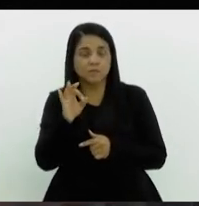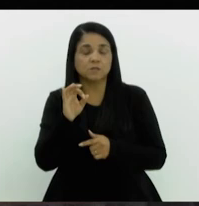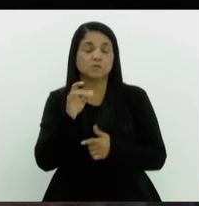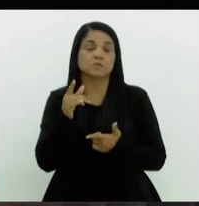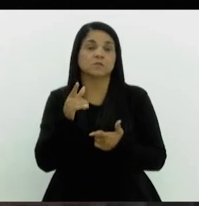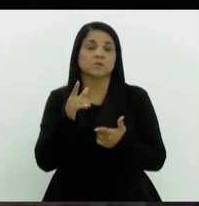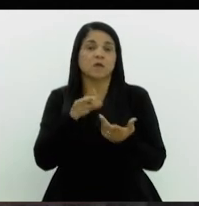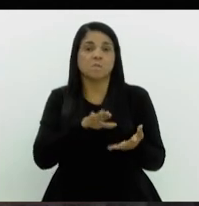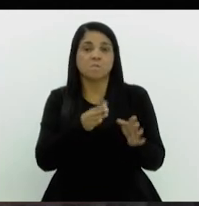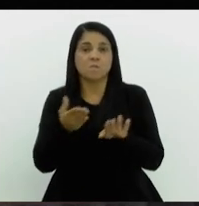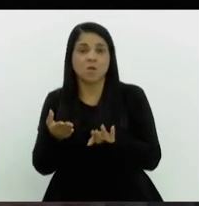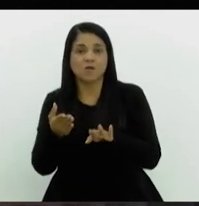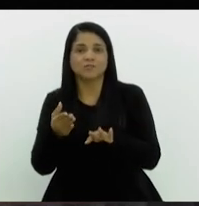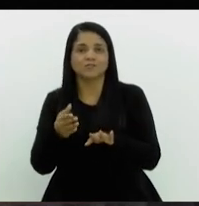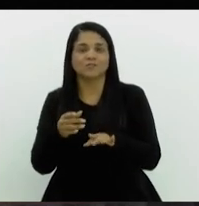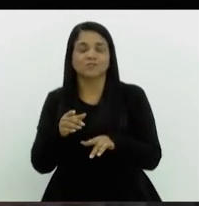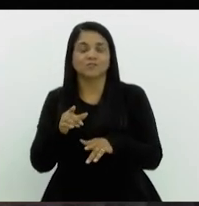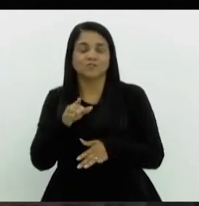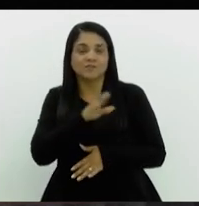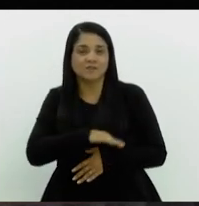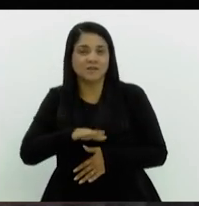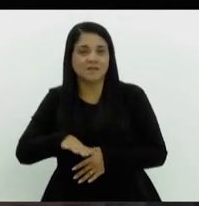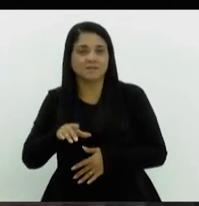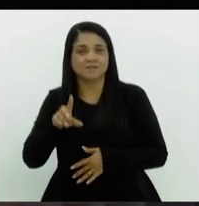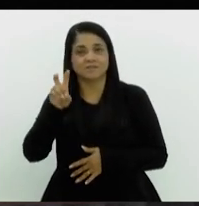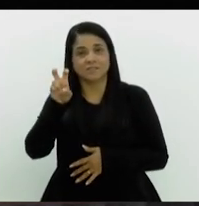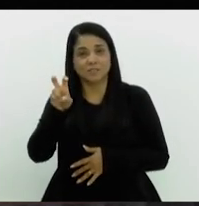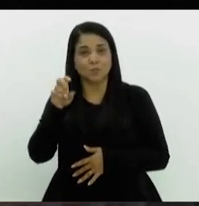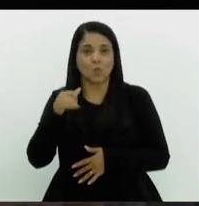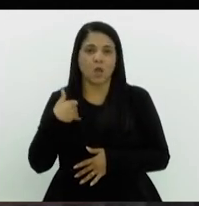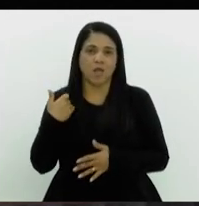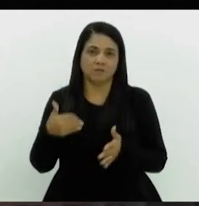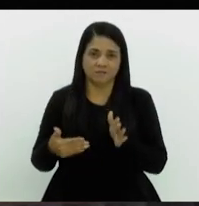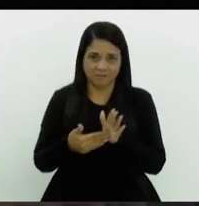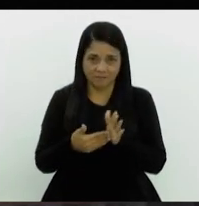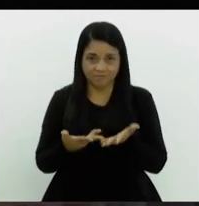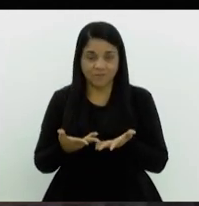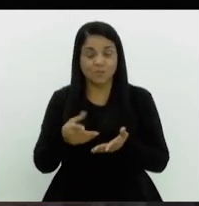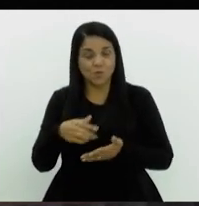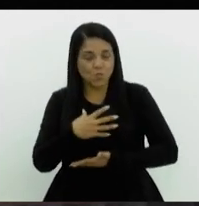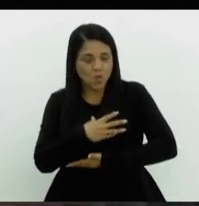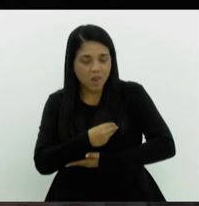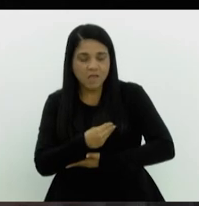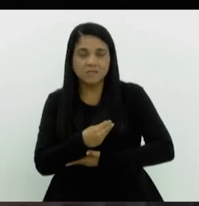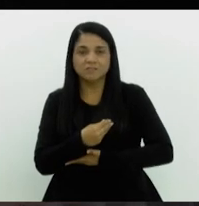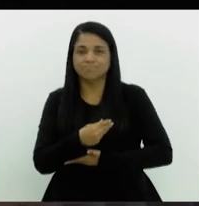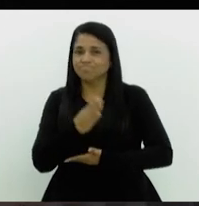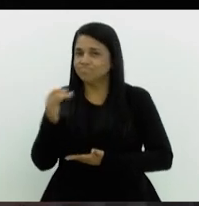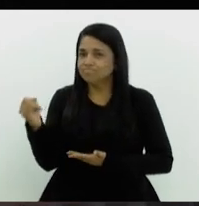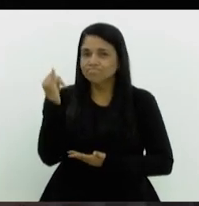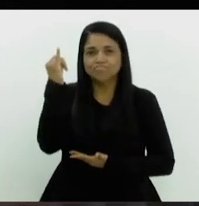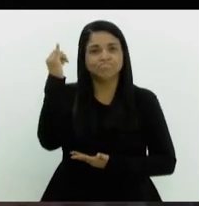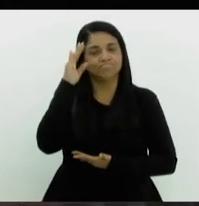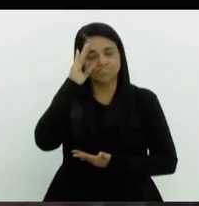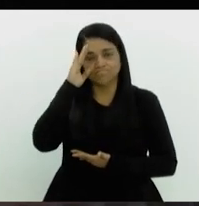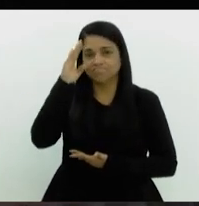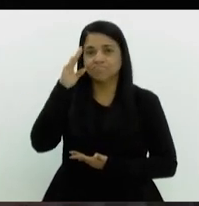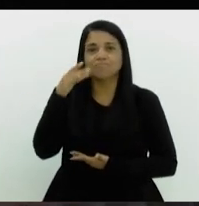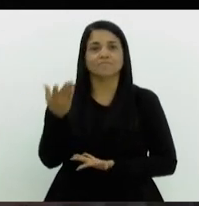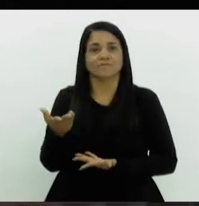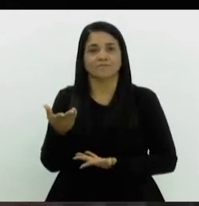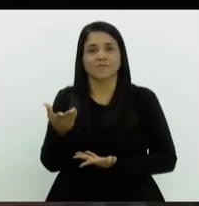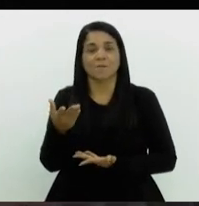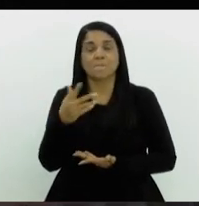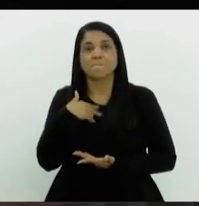5 anos, né, de causas evitáveis. E o leite materno tem esse potencial de se mostrar um remédio, praticamente,